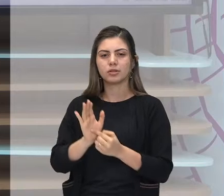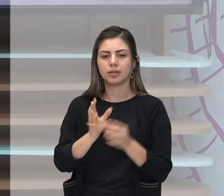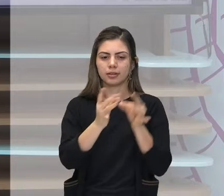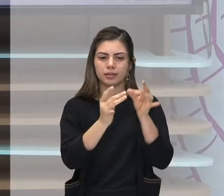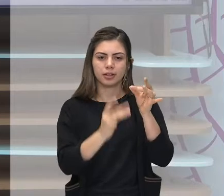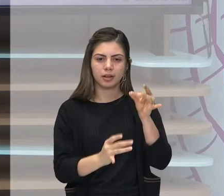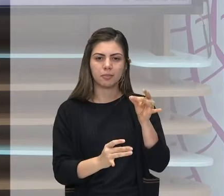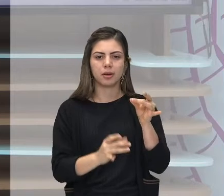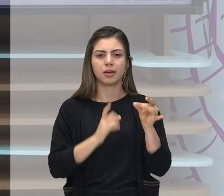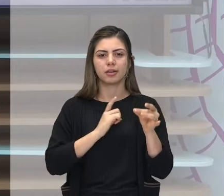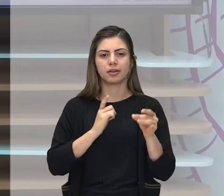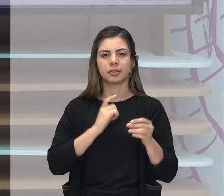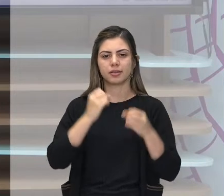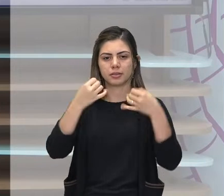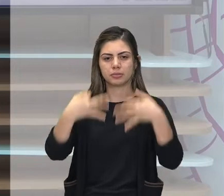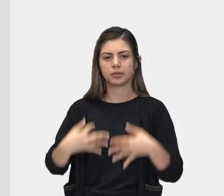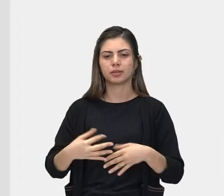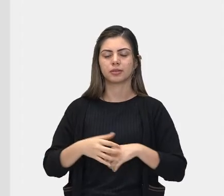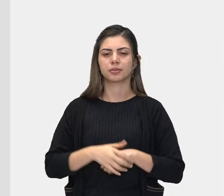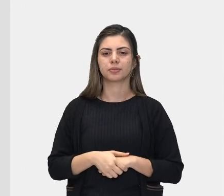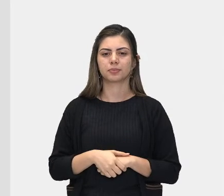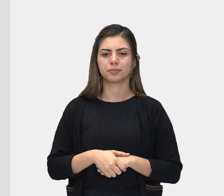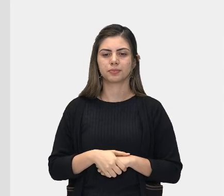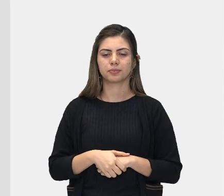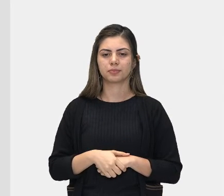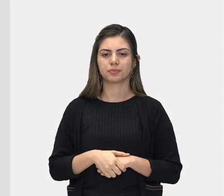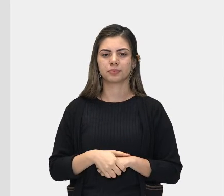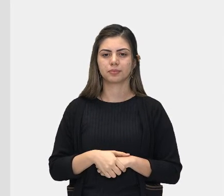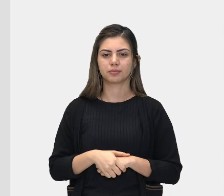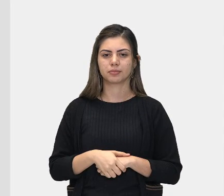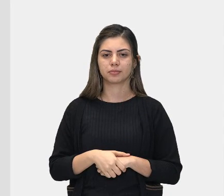nossas simetrias. Vamos lá.